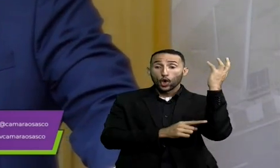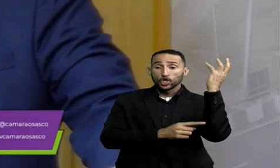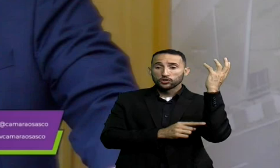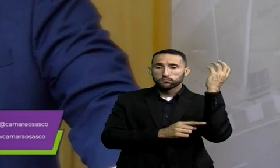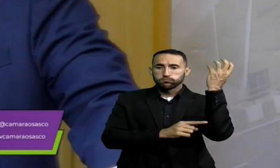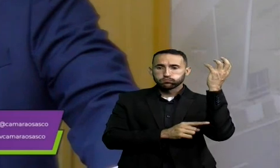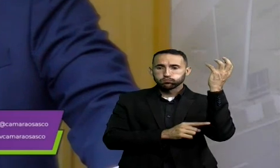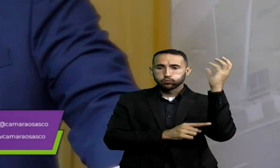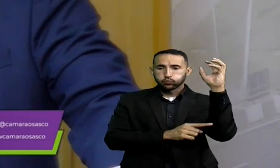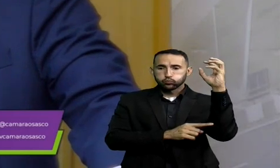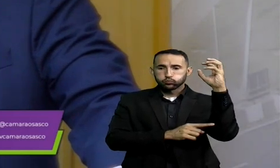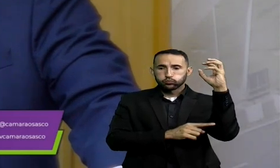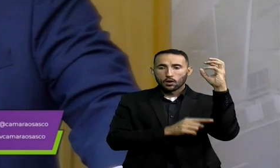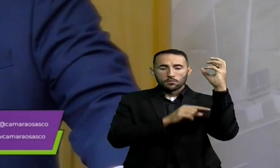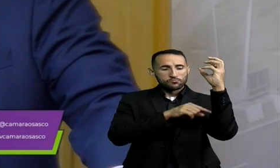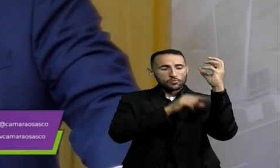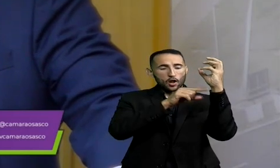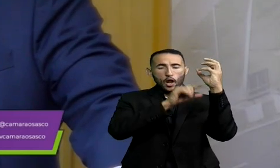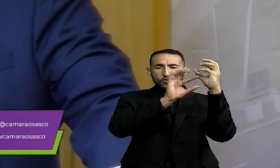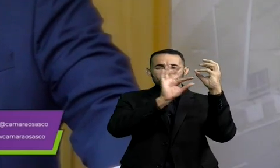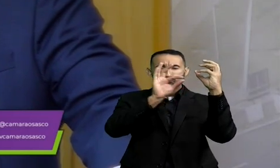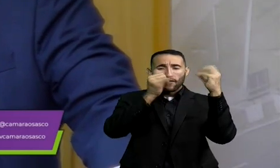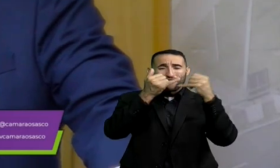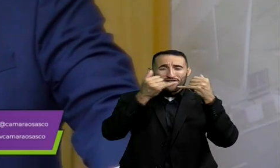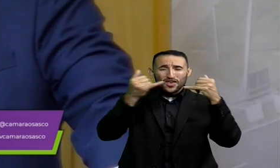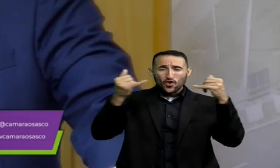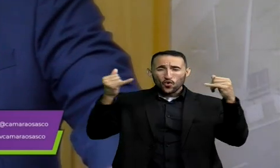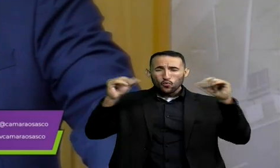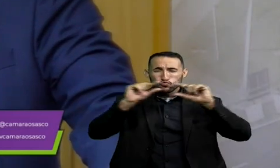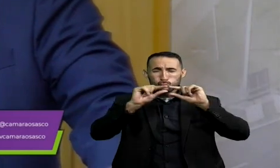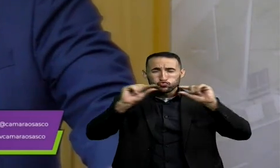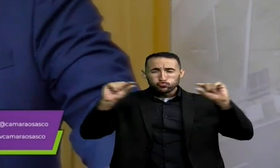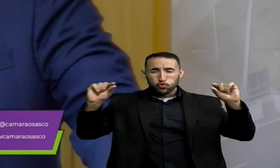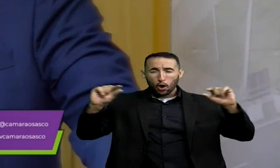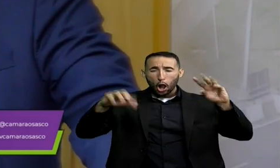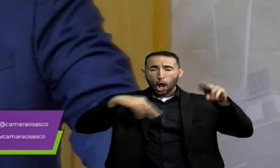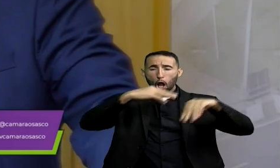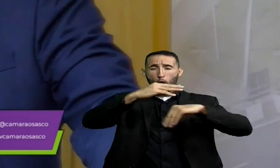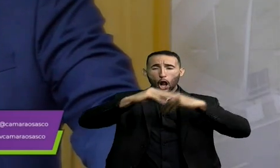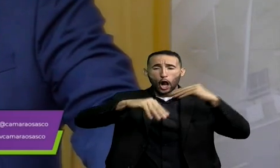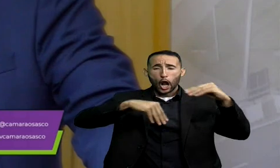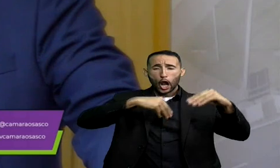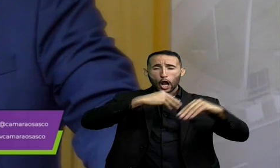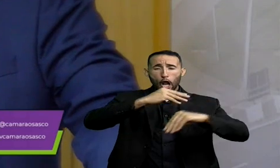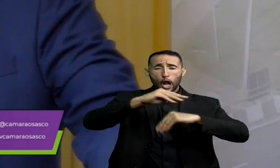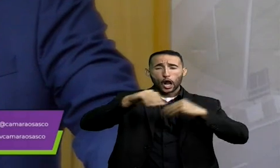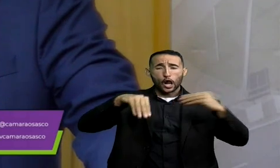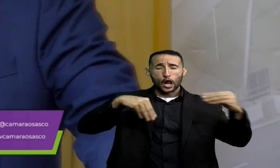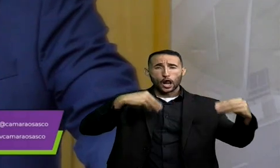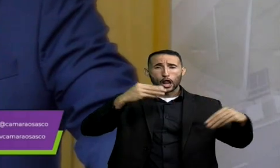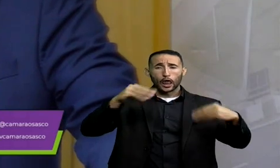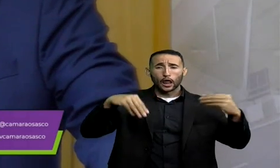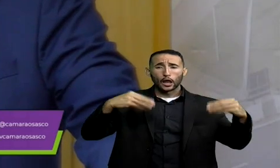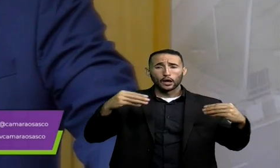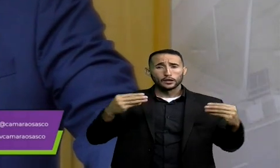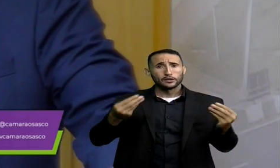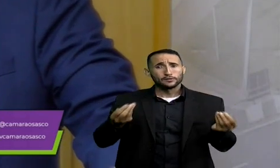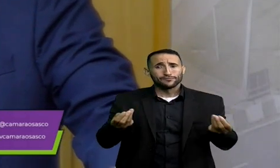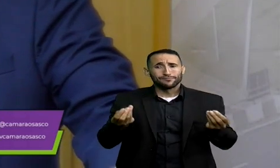aquele emaranhado de fios jogados lá nos poches nas ruas